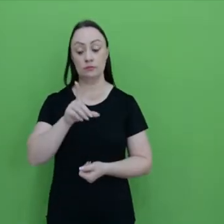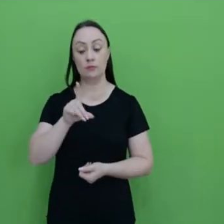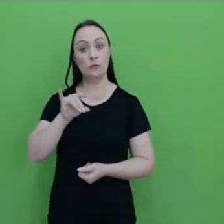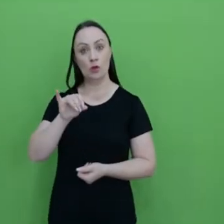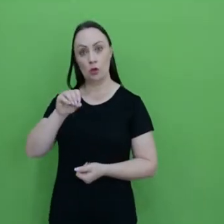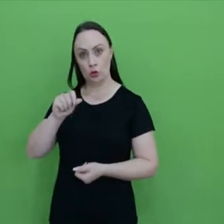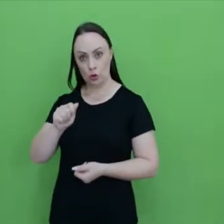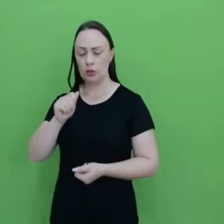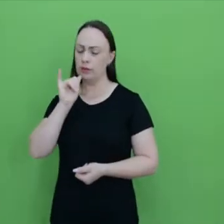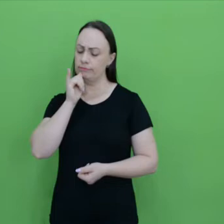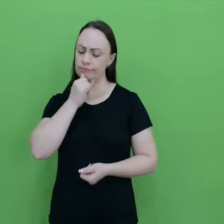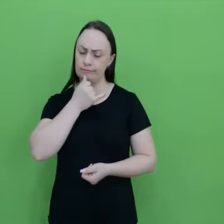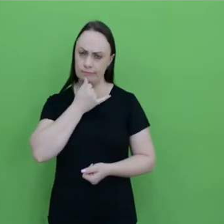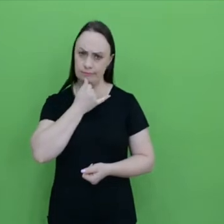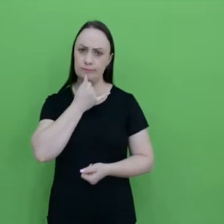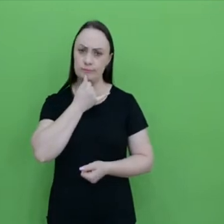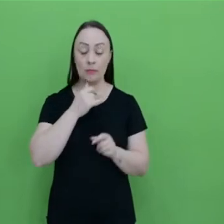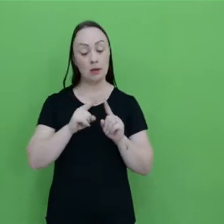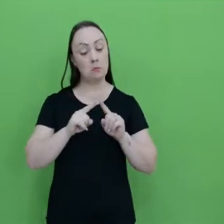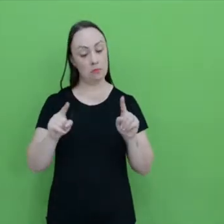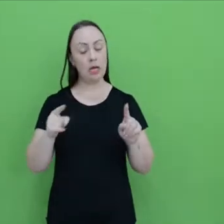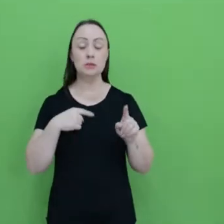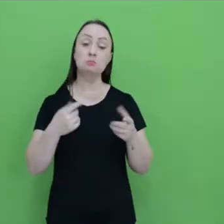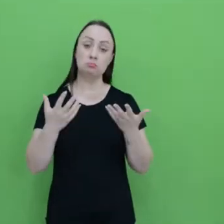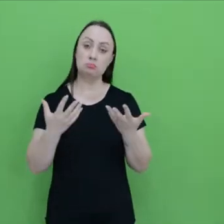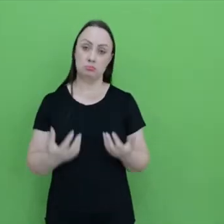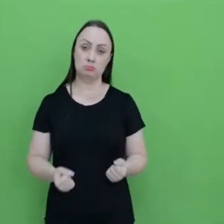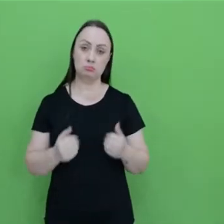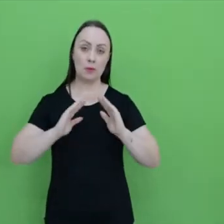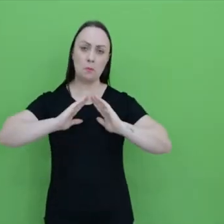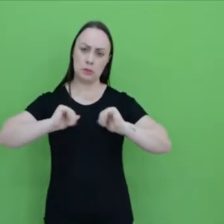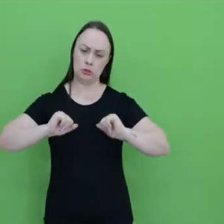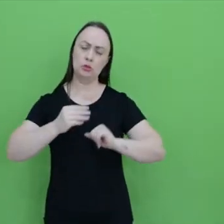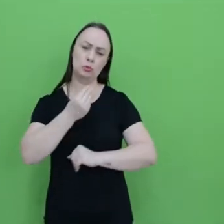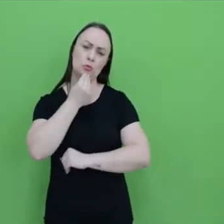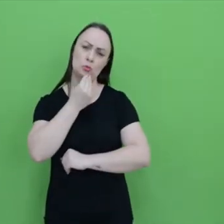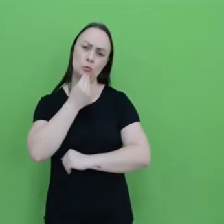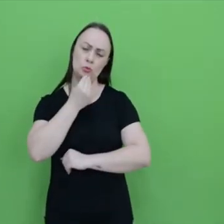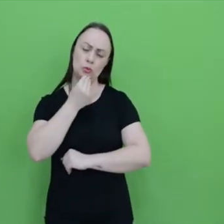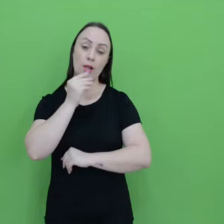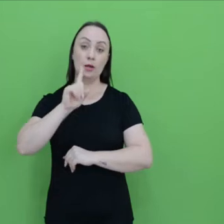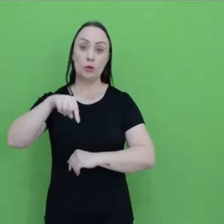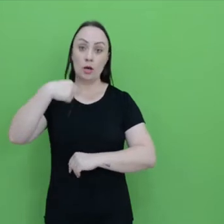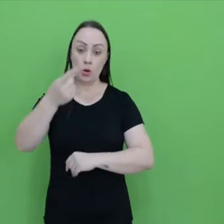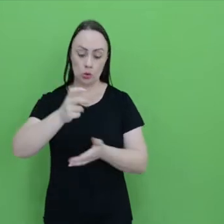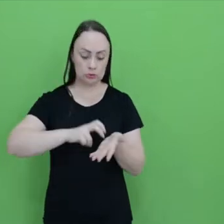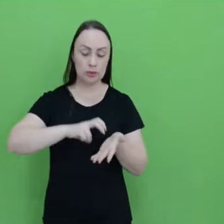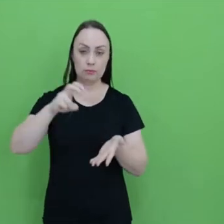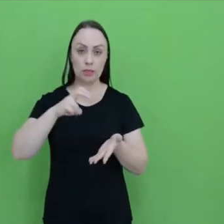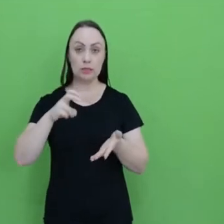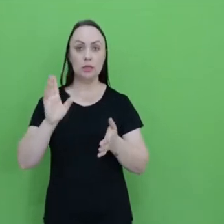Doia ficou triste, porém aceitou o pedido deles, é claro, e na manhã seguinte